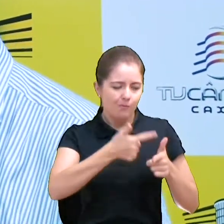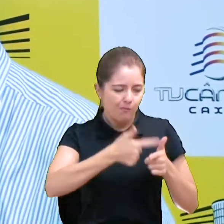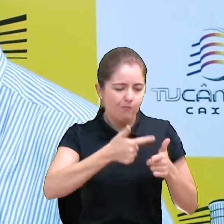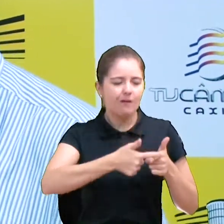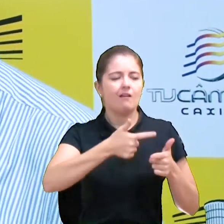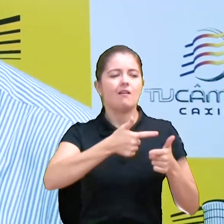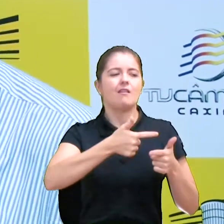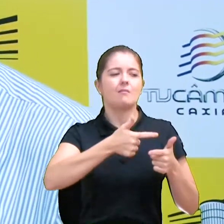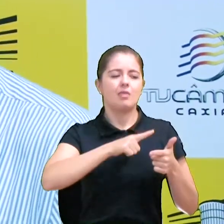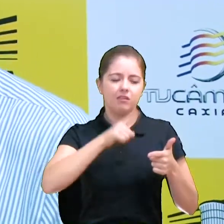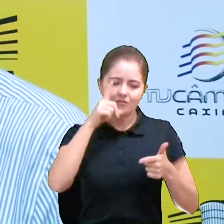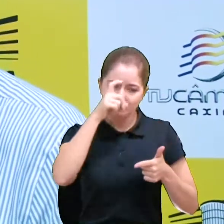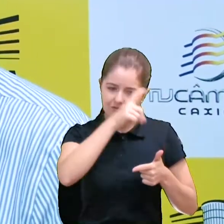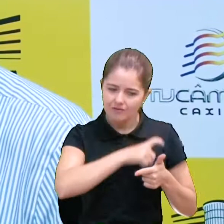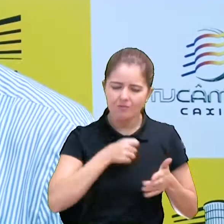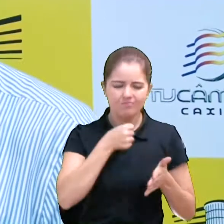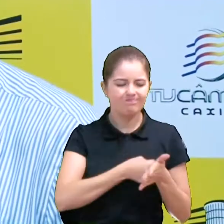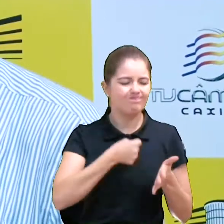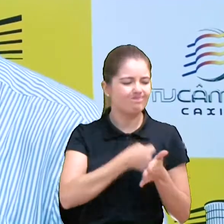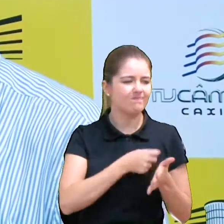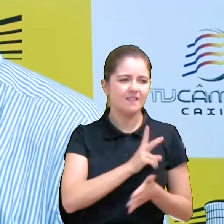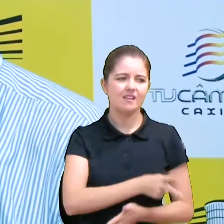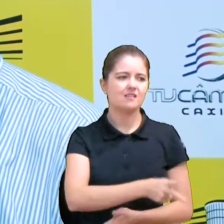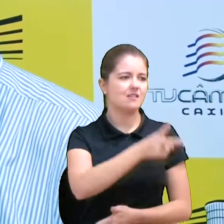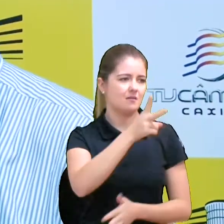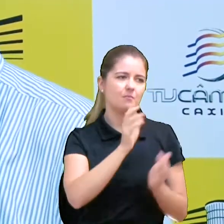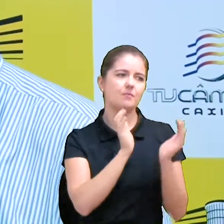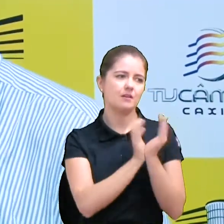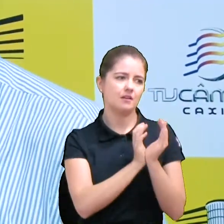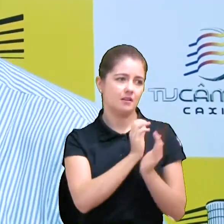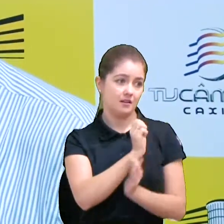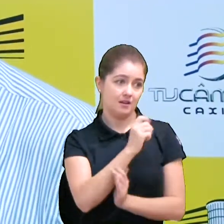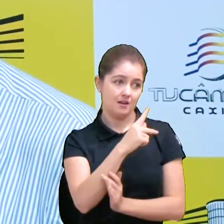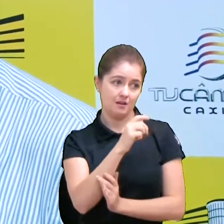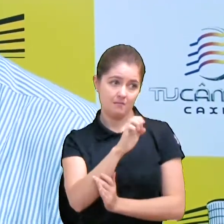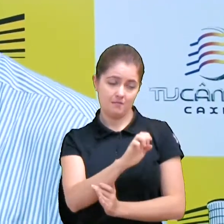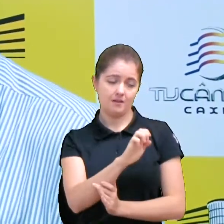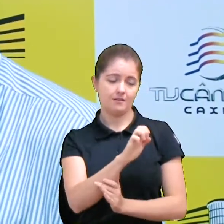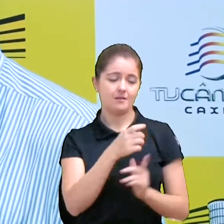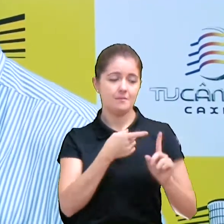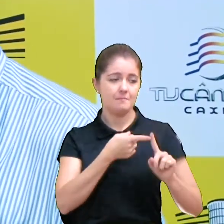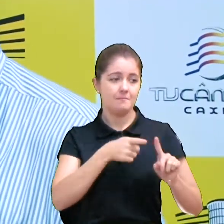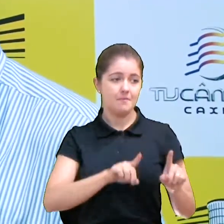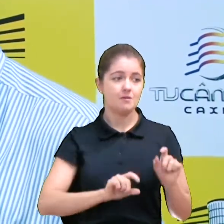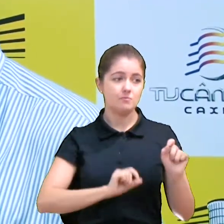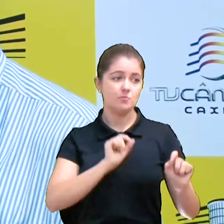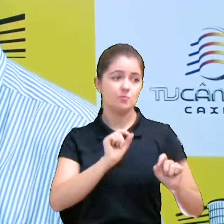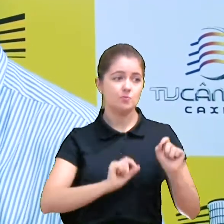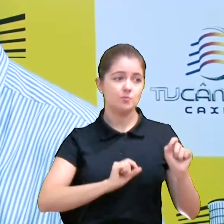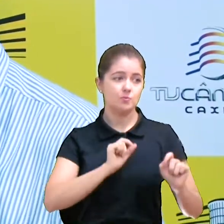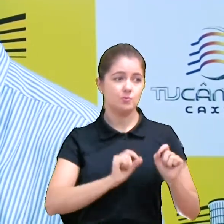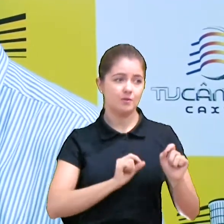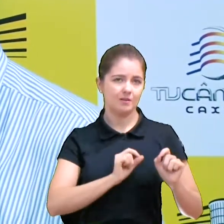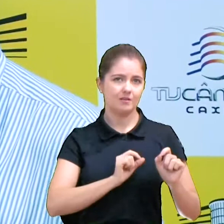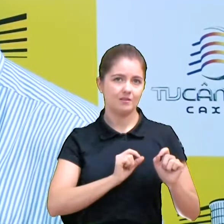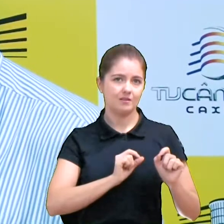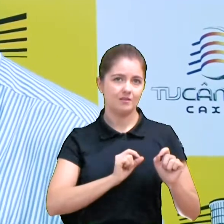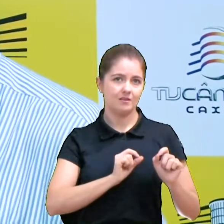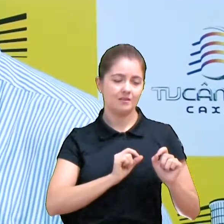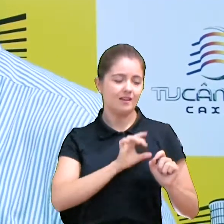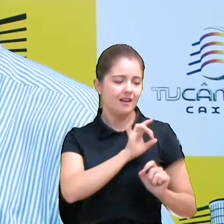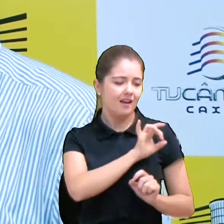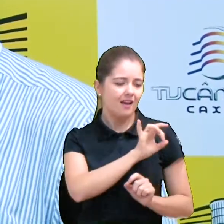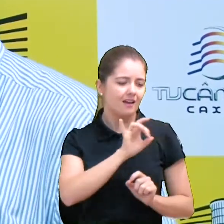dificuldades, enfrenta dificuldades até hoje, mas é aqueles abnegados que estão carregando um por vez, cada um na sua parte,